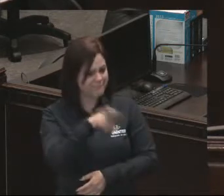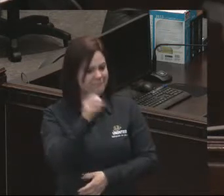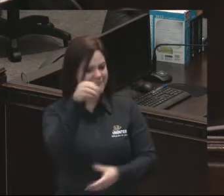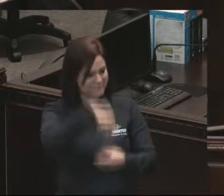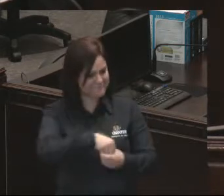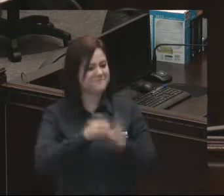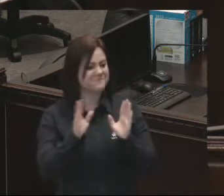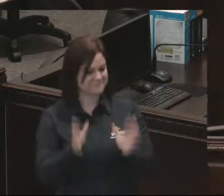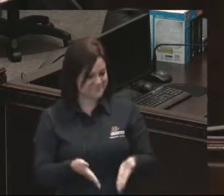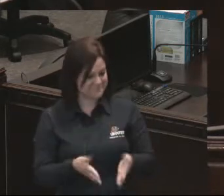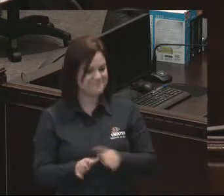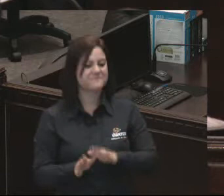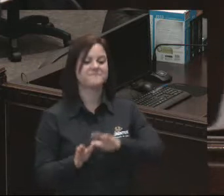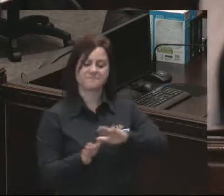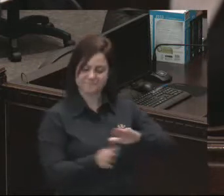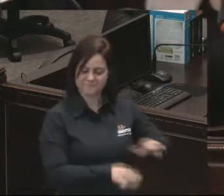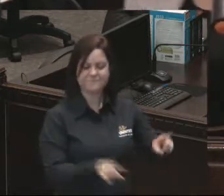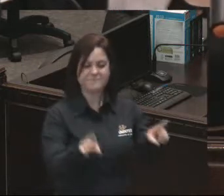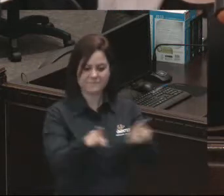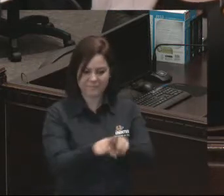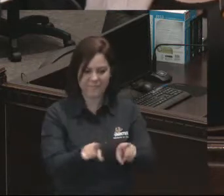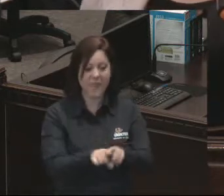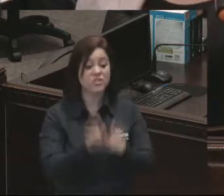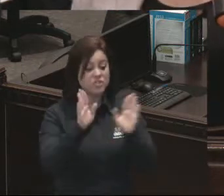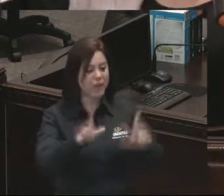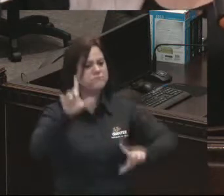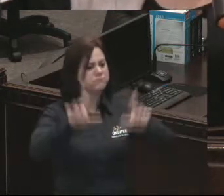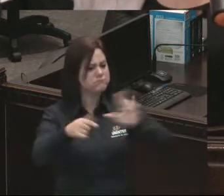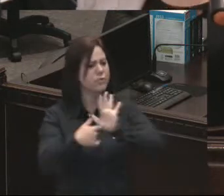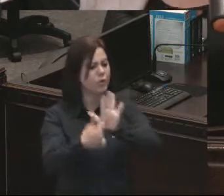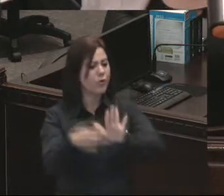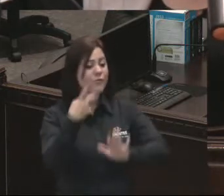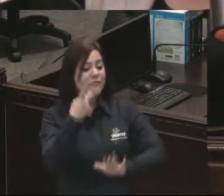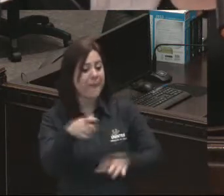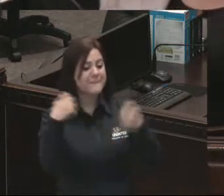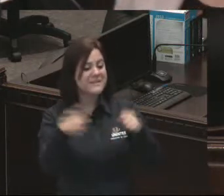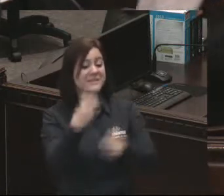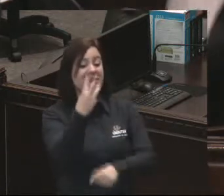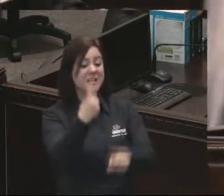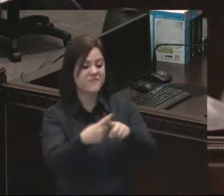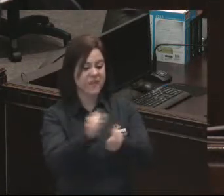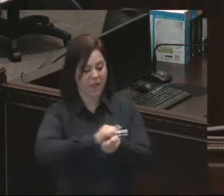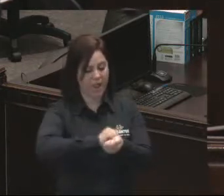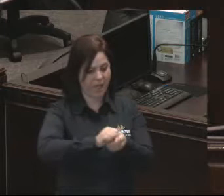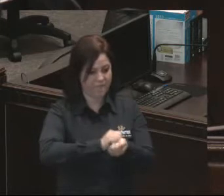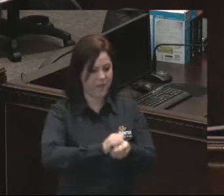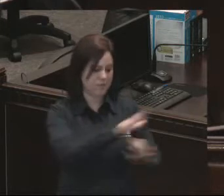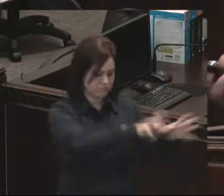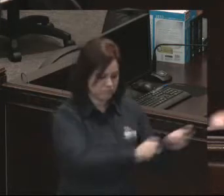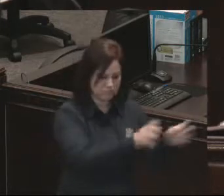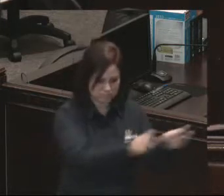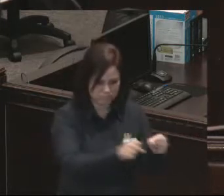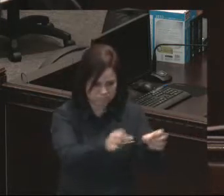é que já teve várias campanhas, inclusive na televisão, falando para fazer a tríplice lavagem, né? Então, você recolhia essas